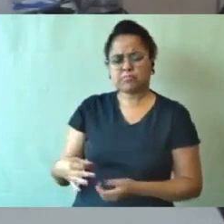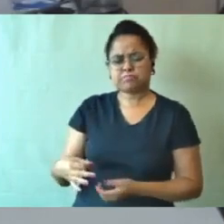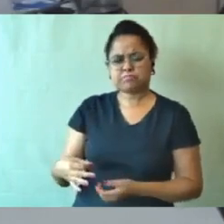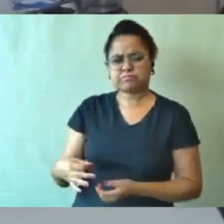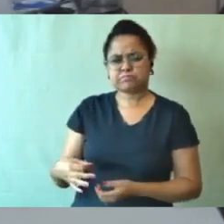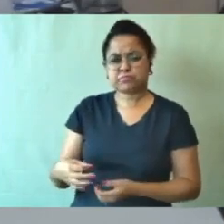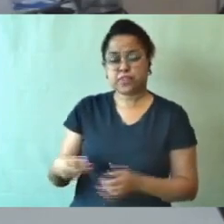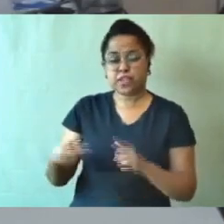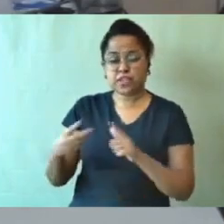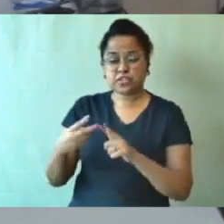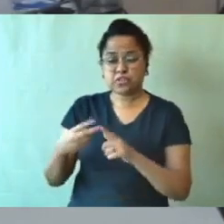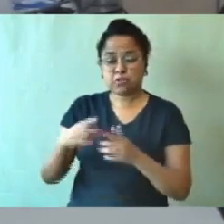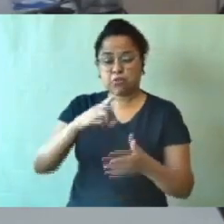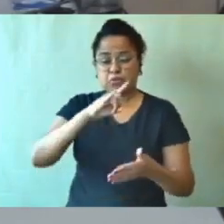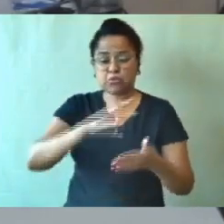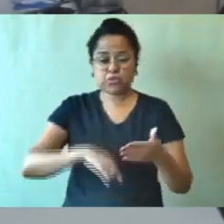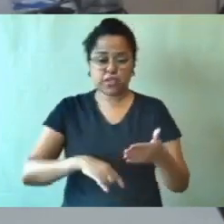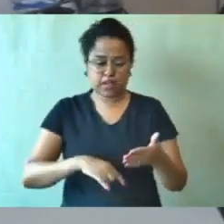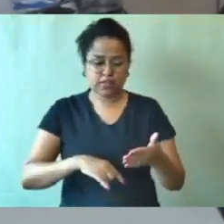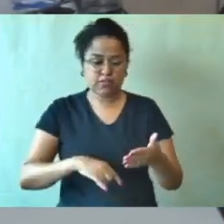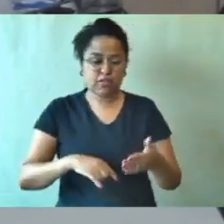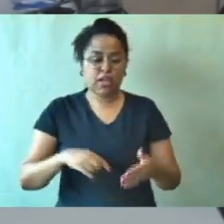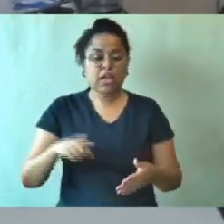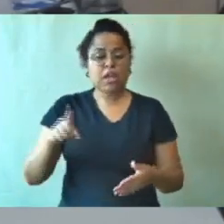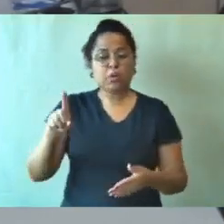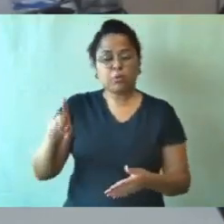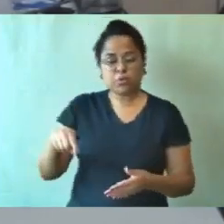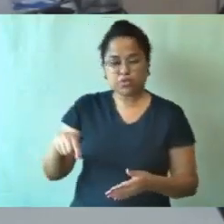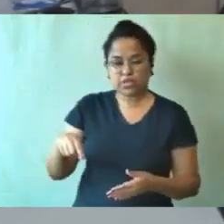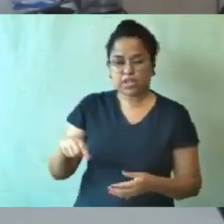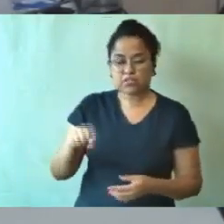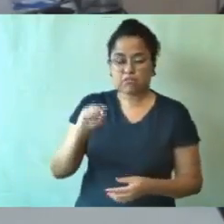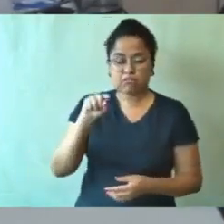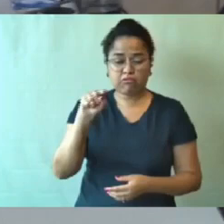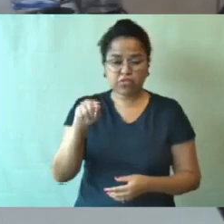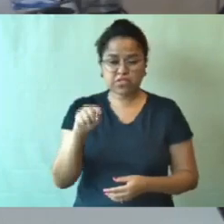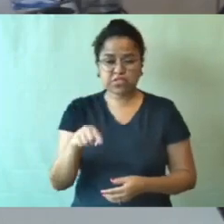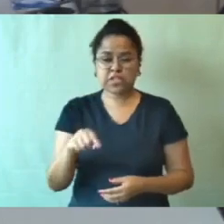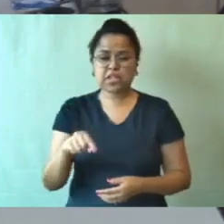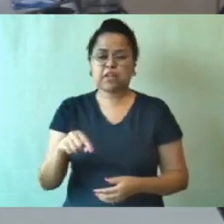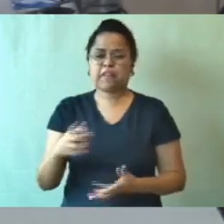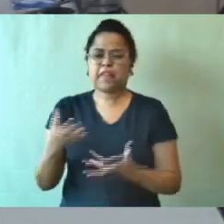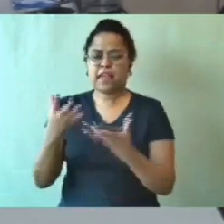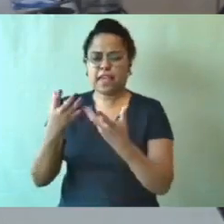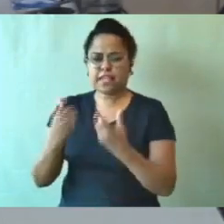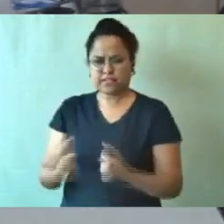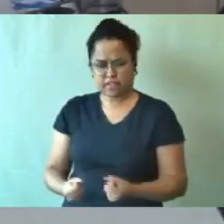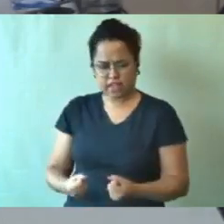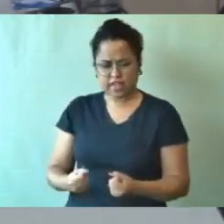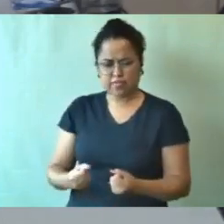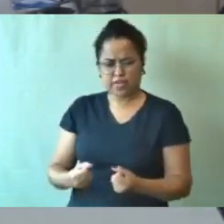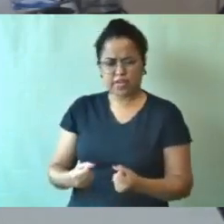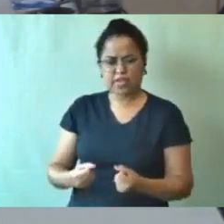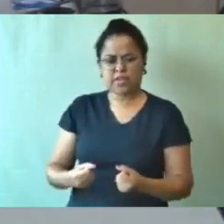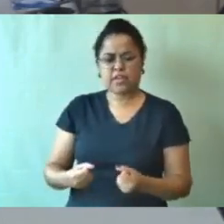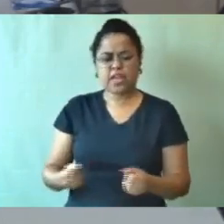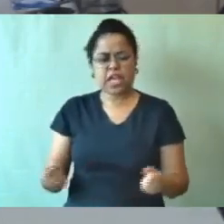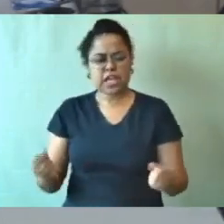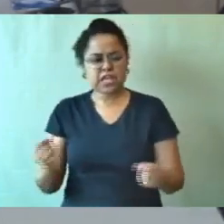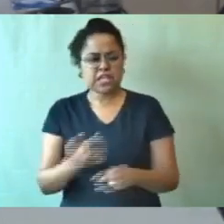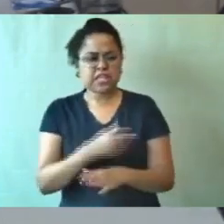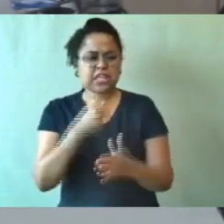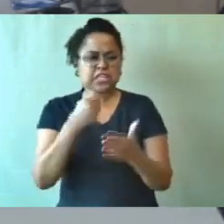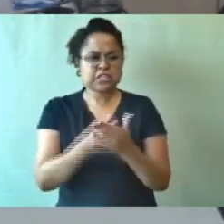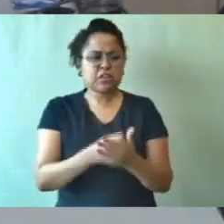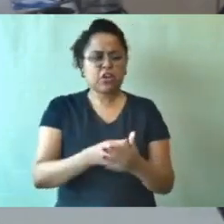segundo contrato, então, é o contrato que você recebe quitação de dívidas e